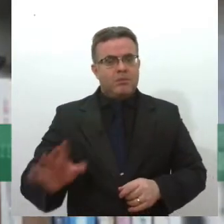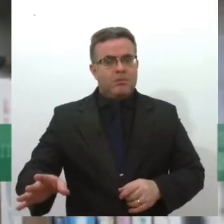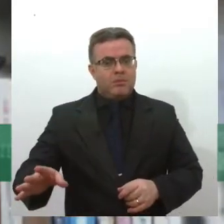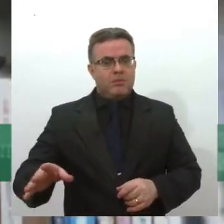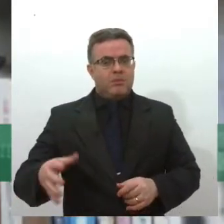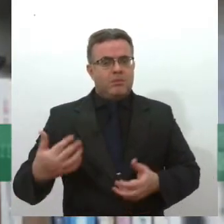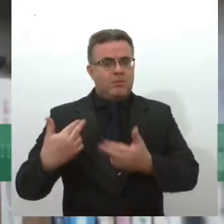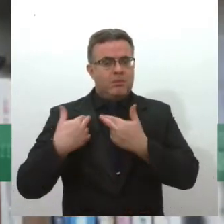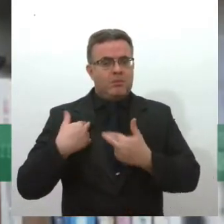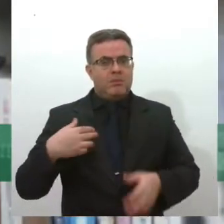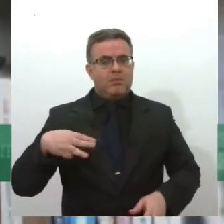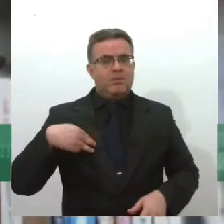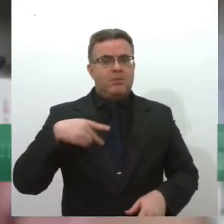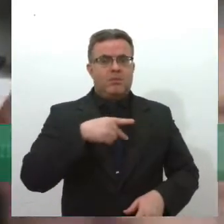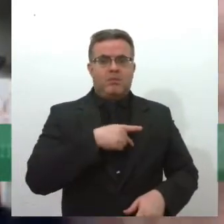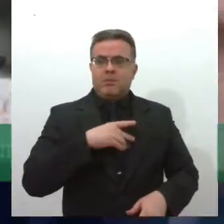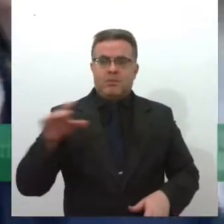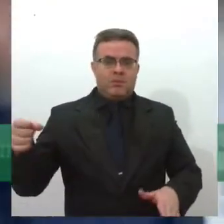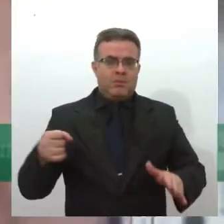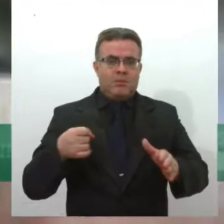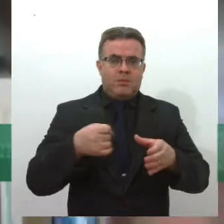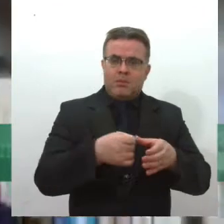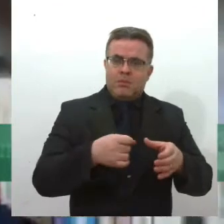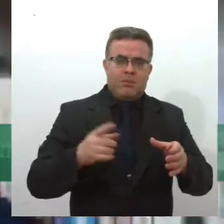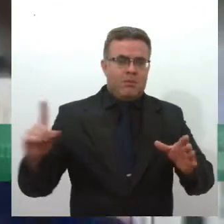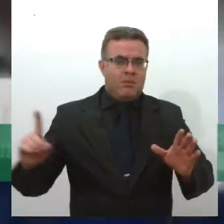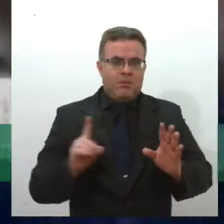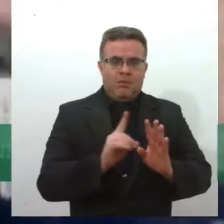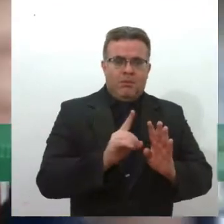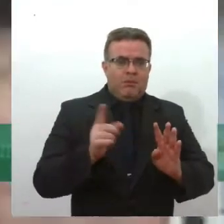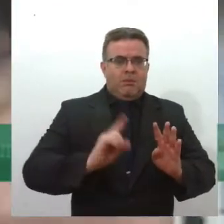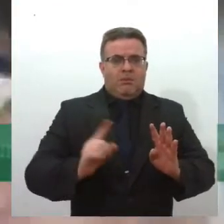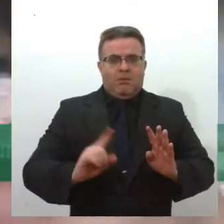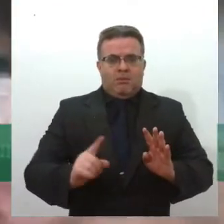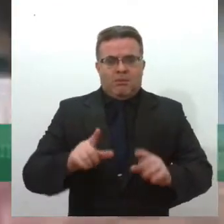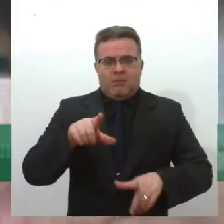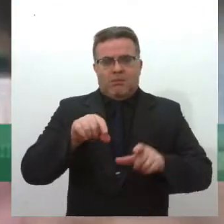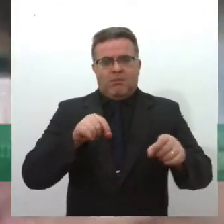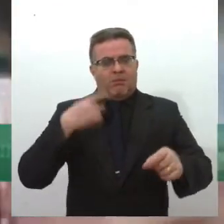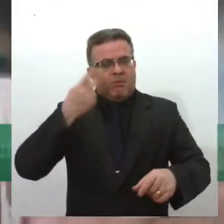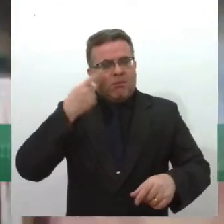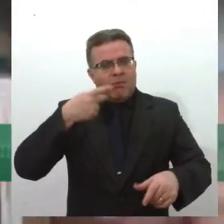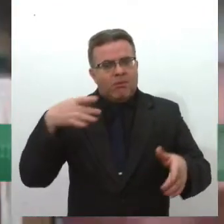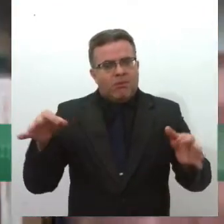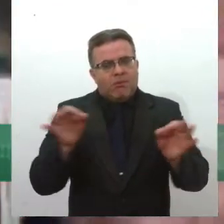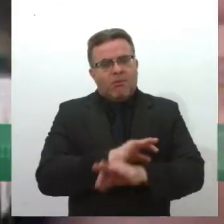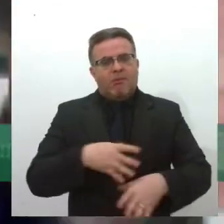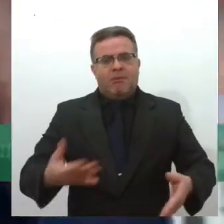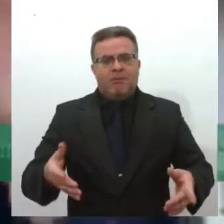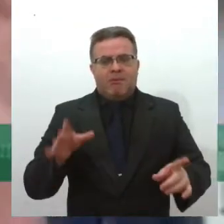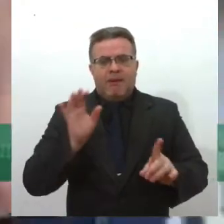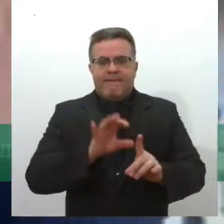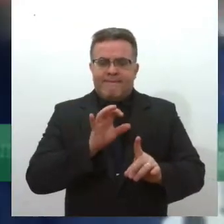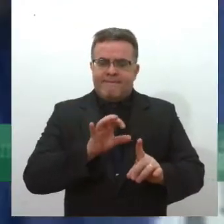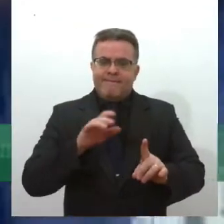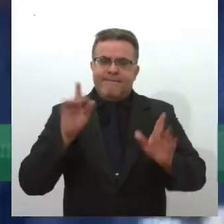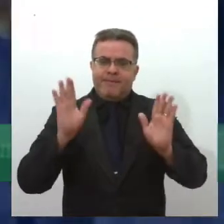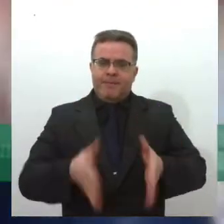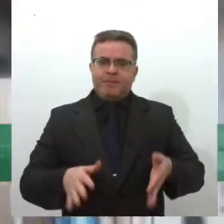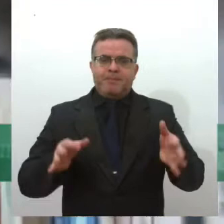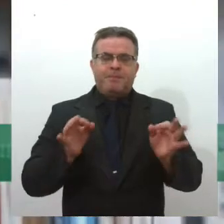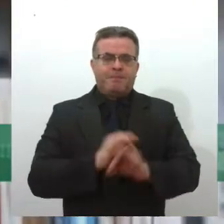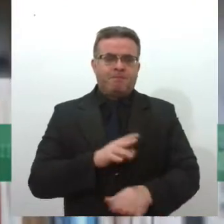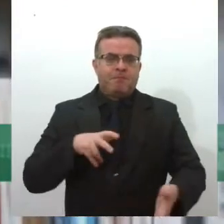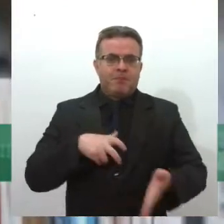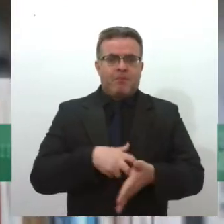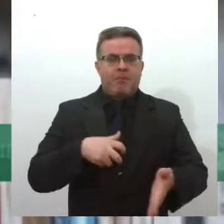não seja um membro do MP, seja manipulado, escolhido politicamente, para que as punições